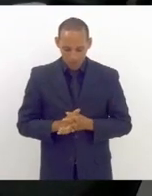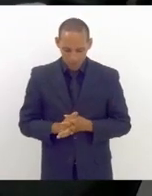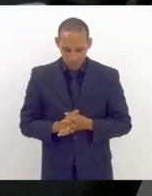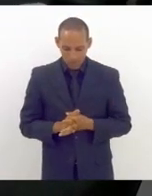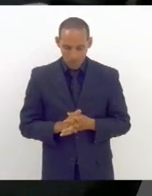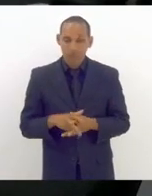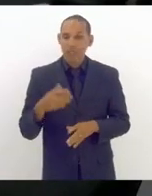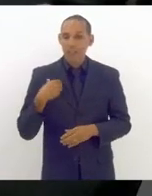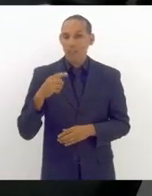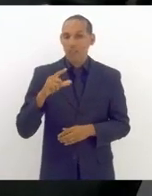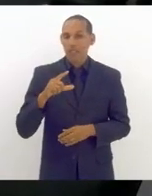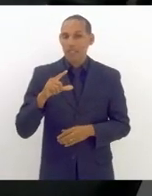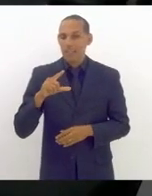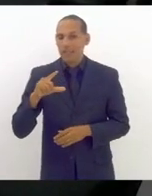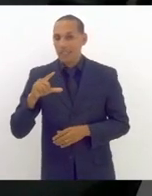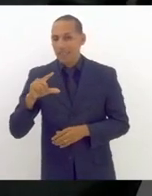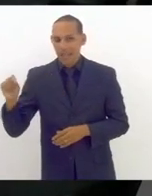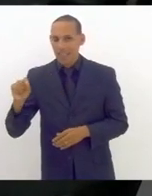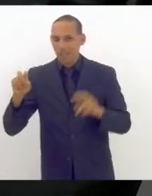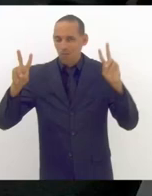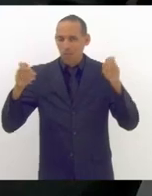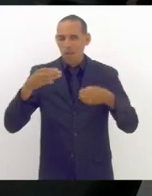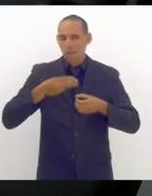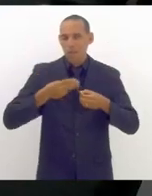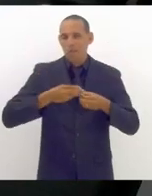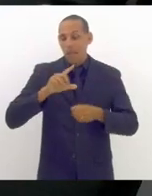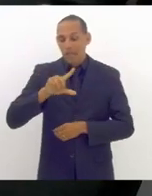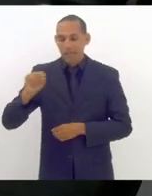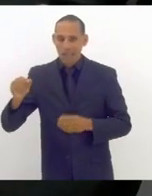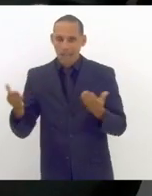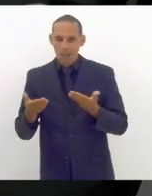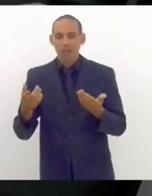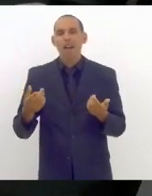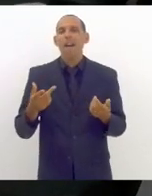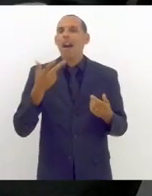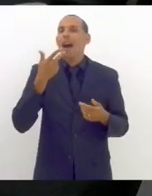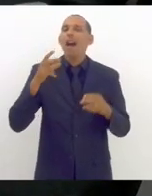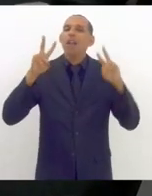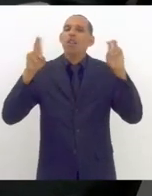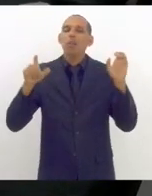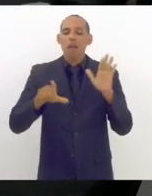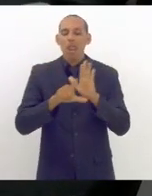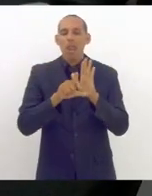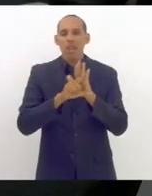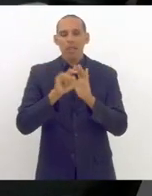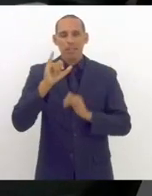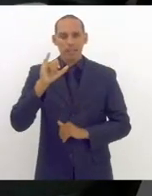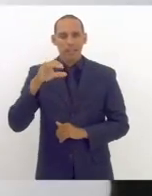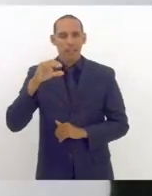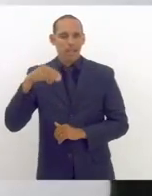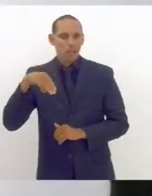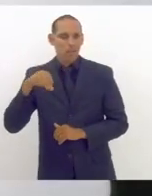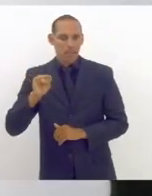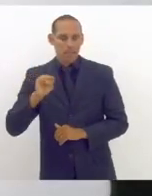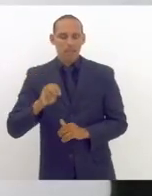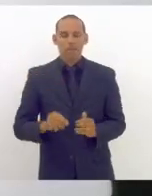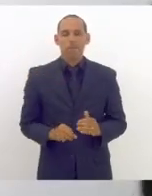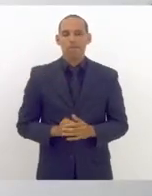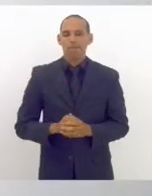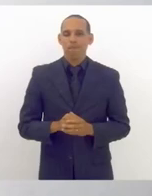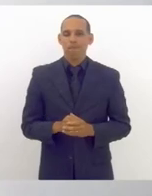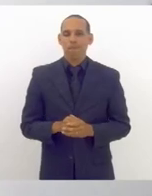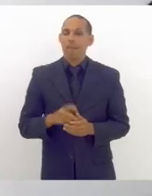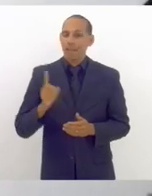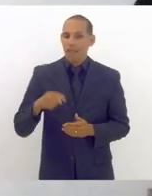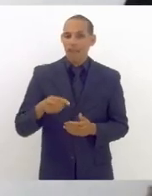vou sair do tema Municipal falar da lei do ICMS a lei do SMS que tá